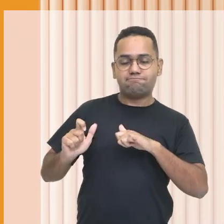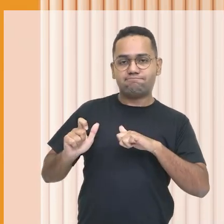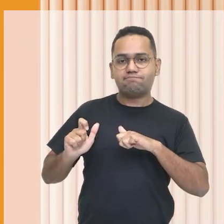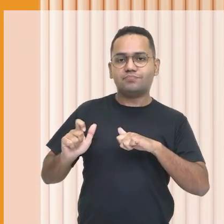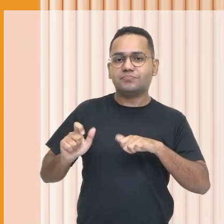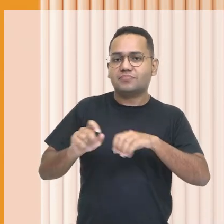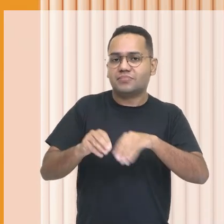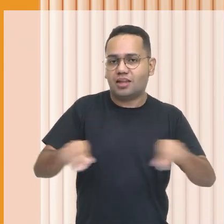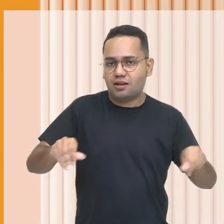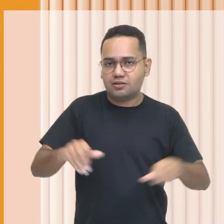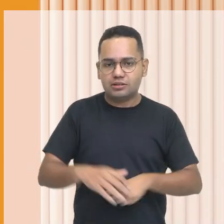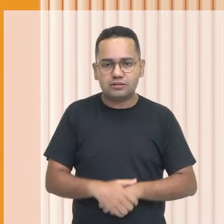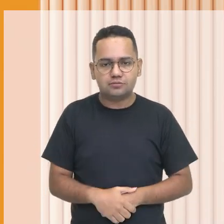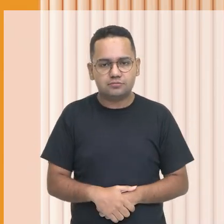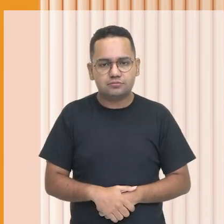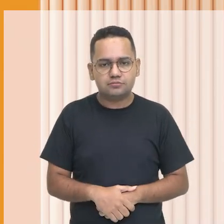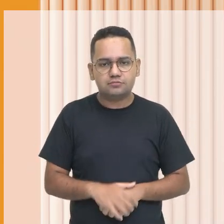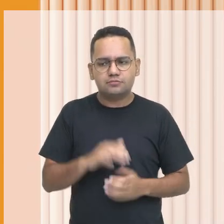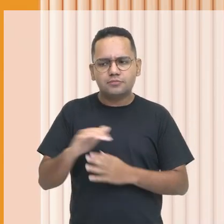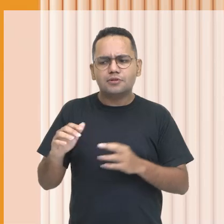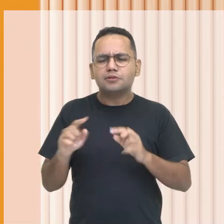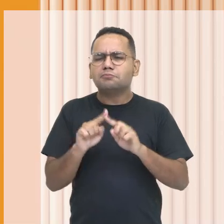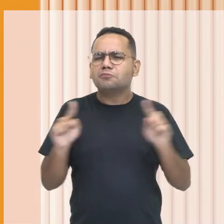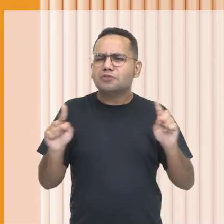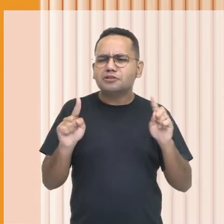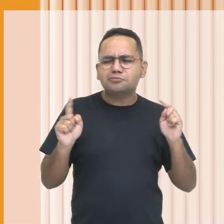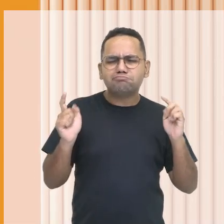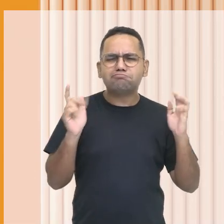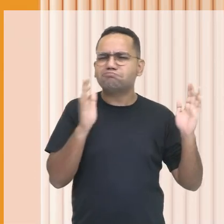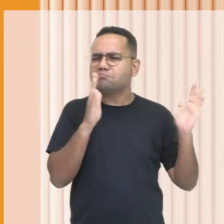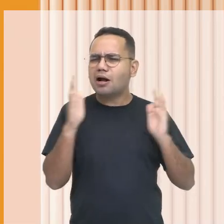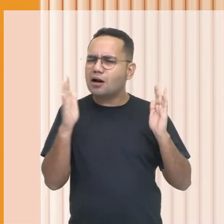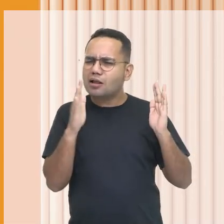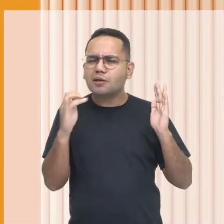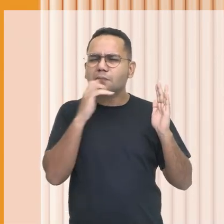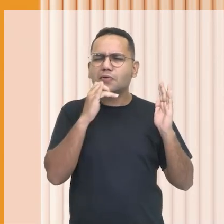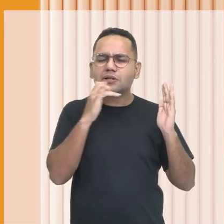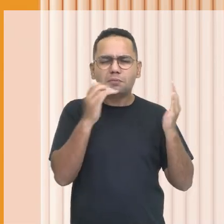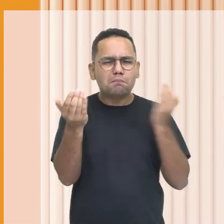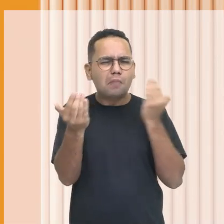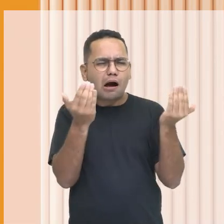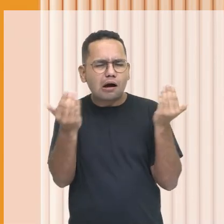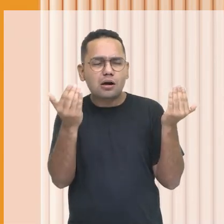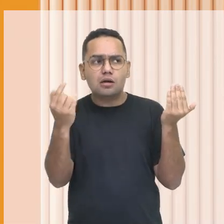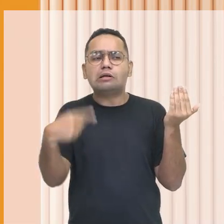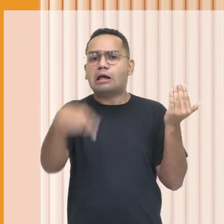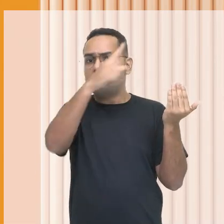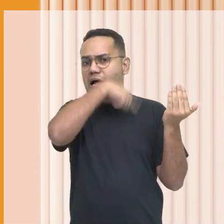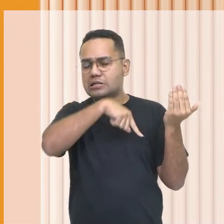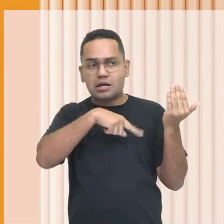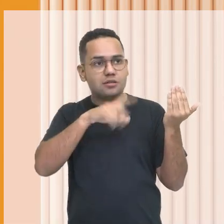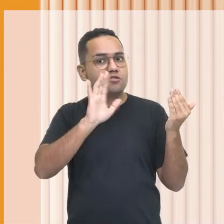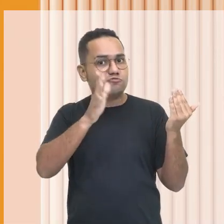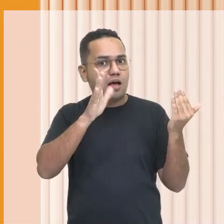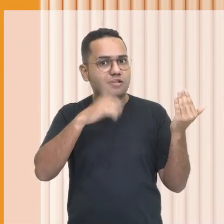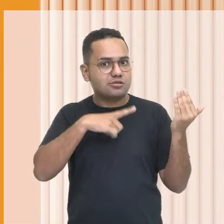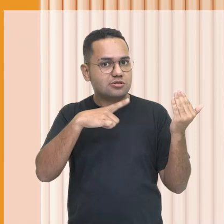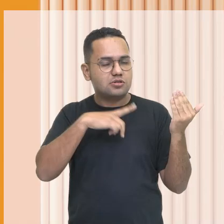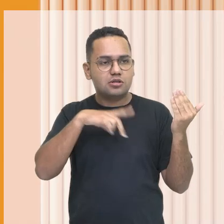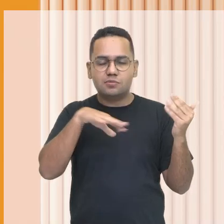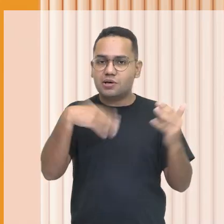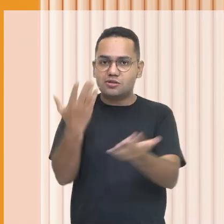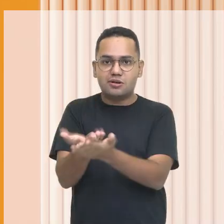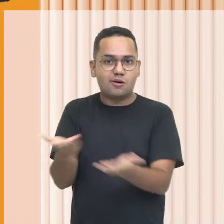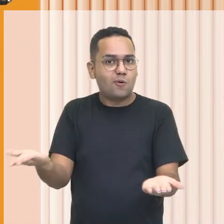período colonial já era assim, imagina hoje, quando você tem, por exemplo, um grande latifundiário, ou seja, um dono de